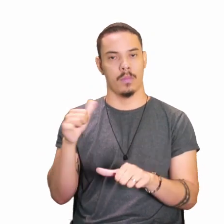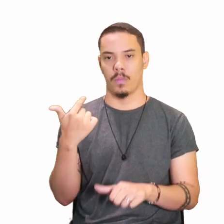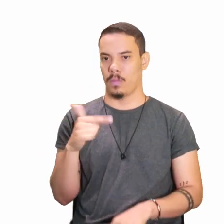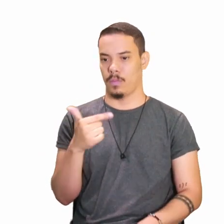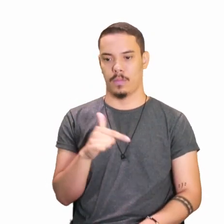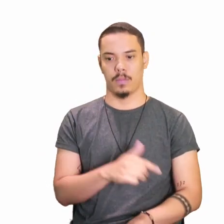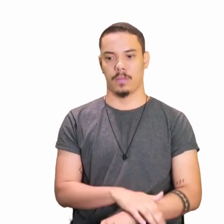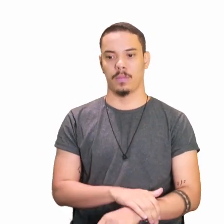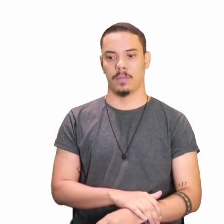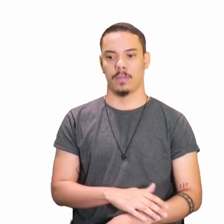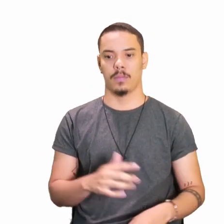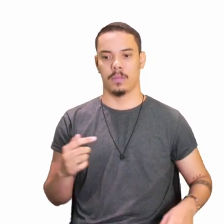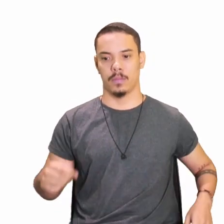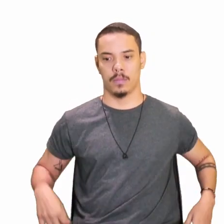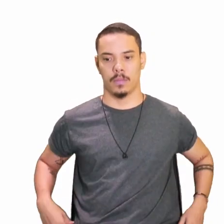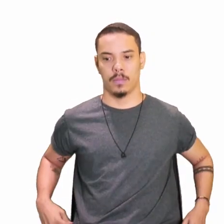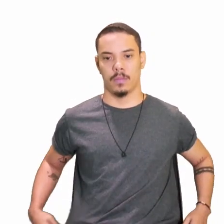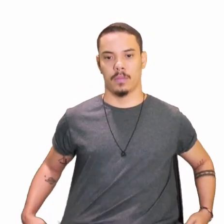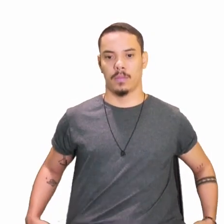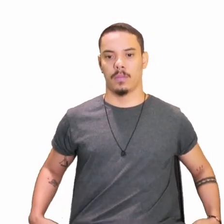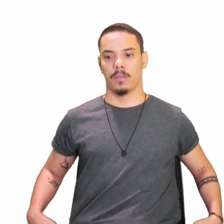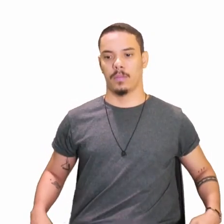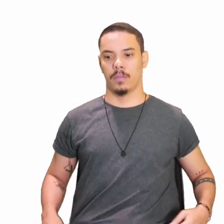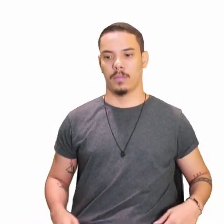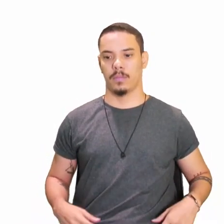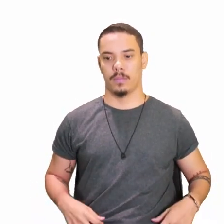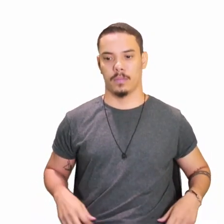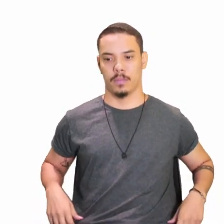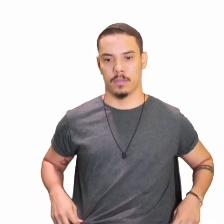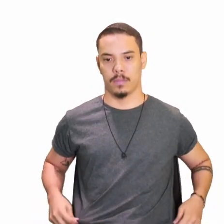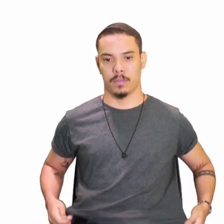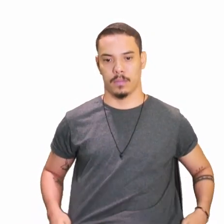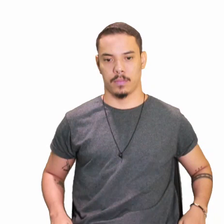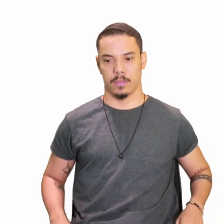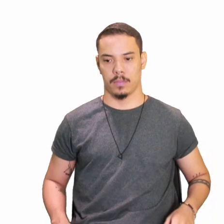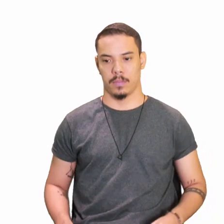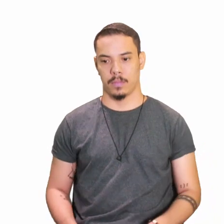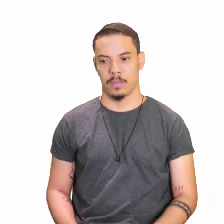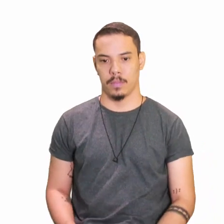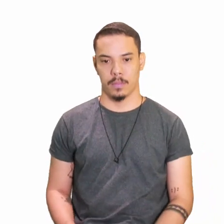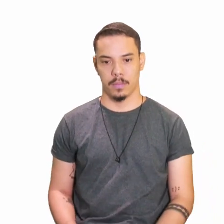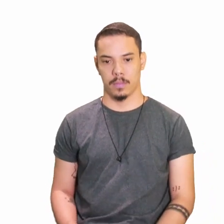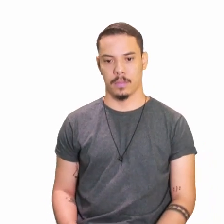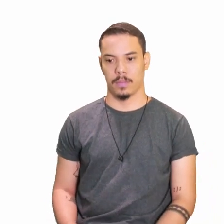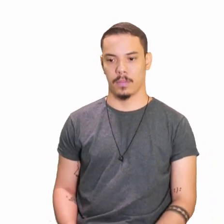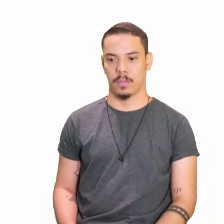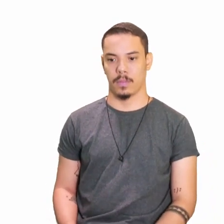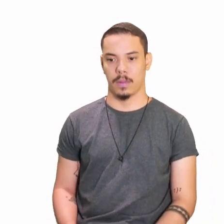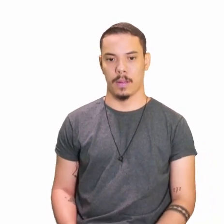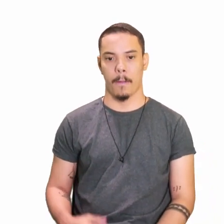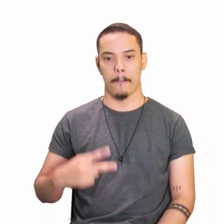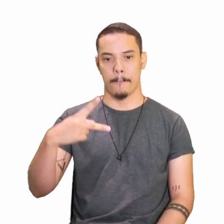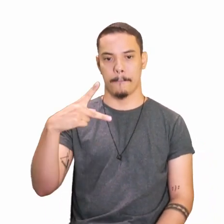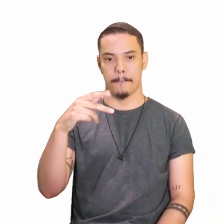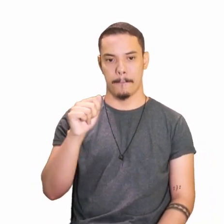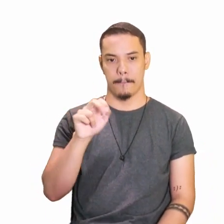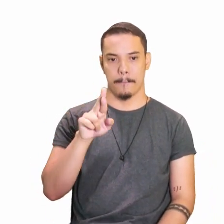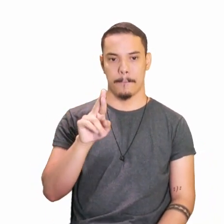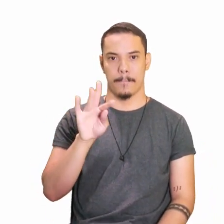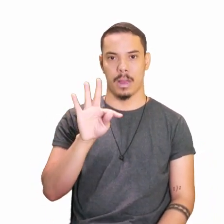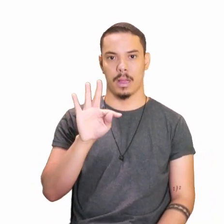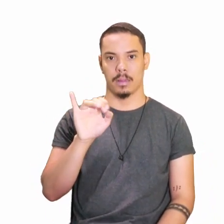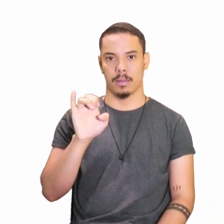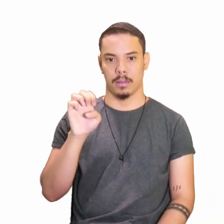ó eu parto do Passo ele passa nas partes partes eles partem se eu pegar